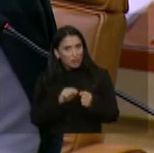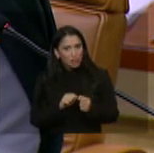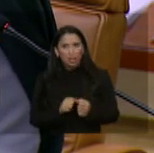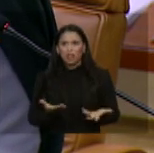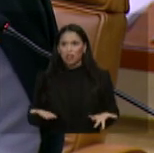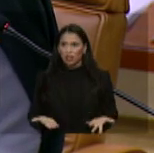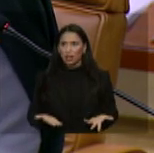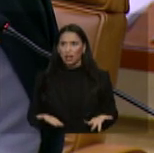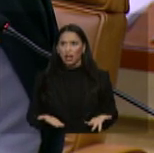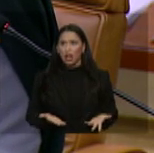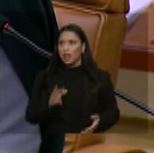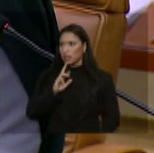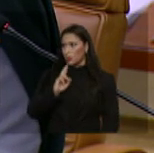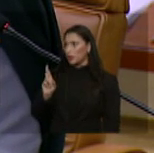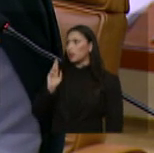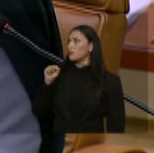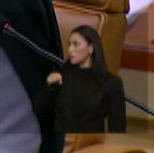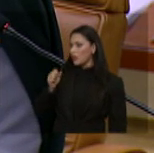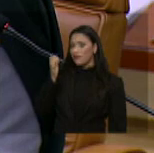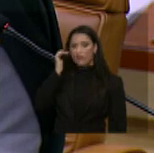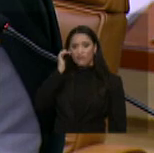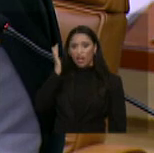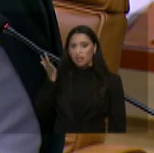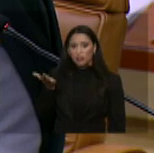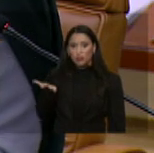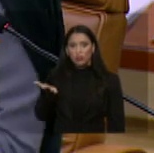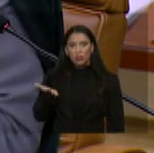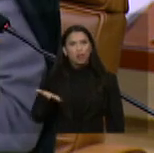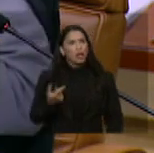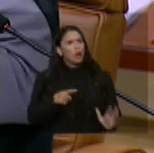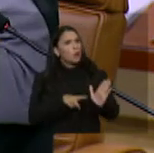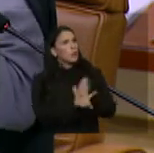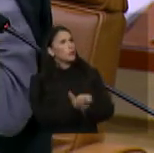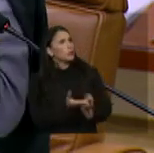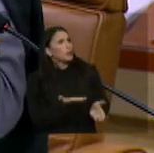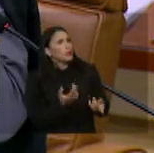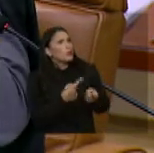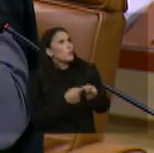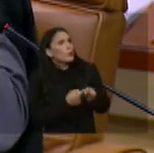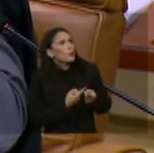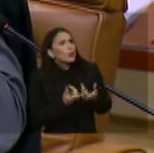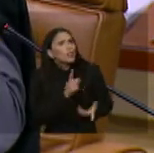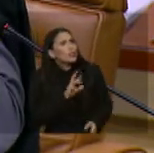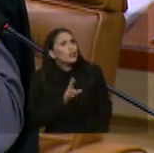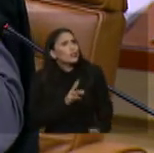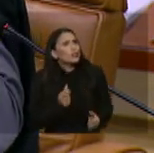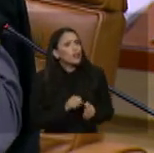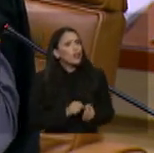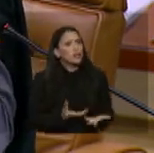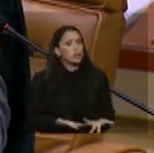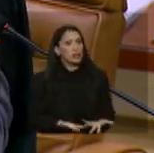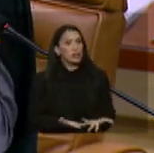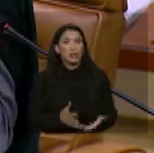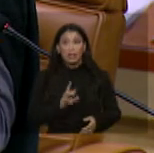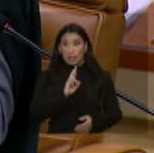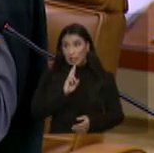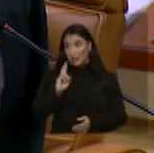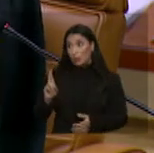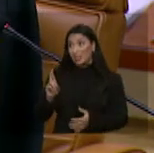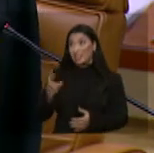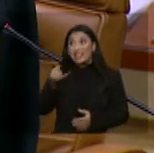Então porque não se faz e a resposta é se todos fizerem é possível